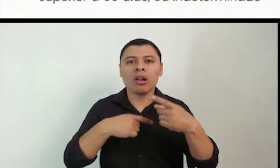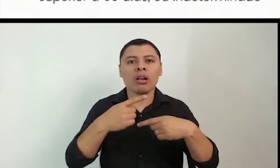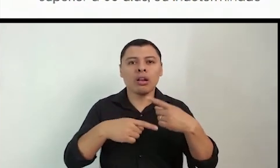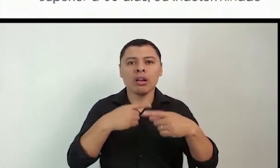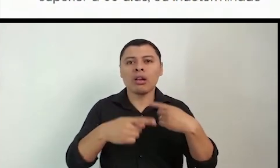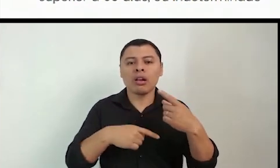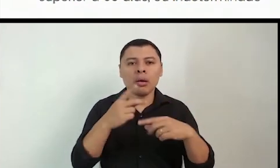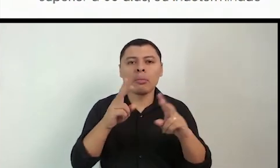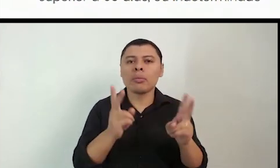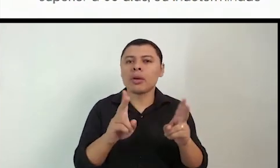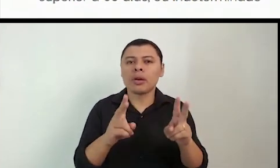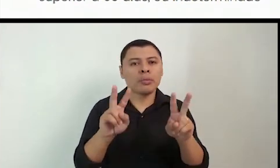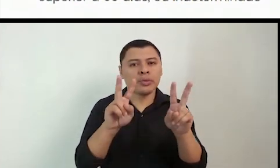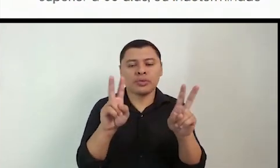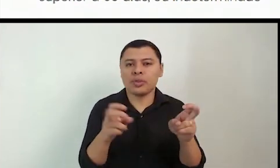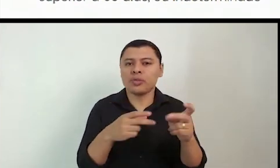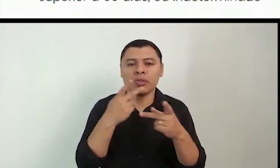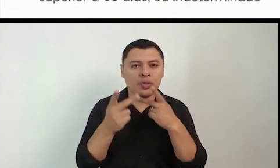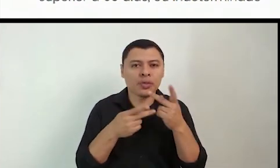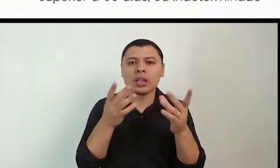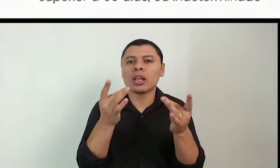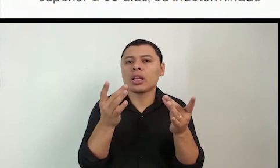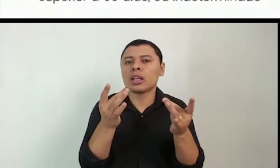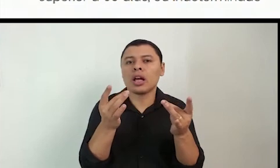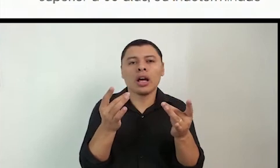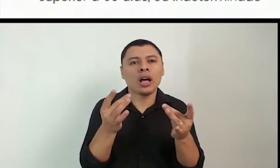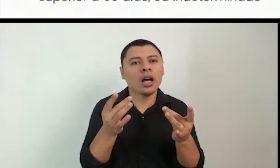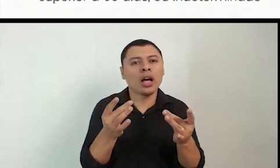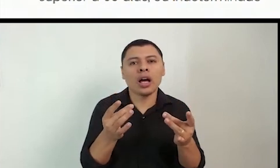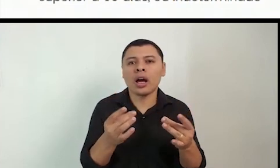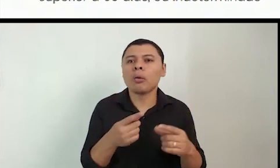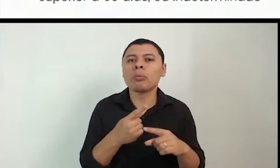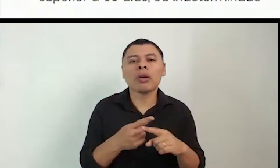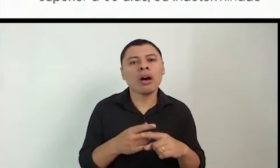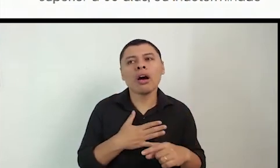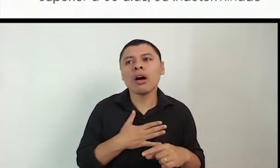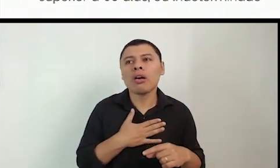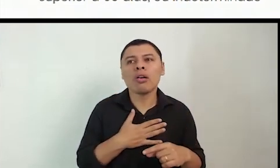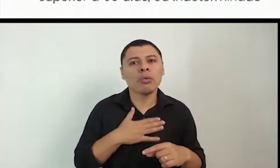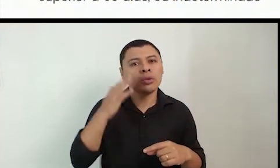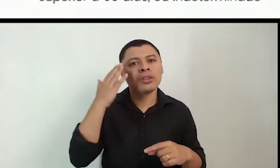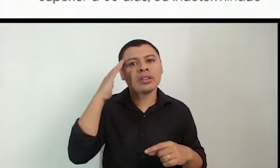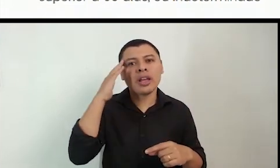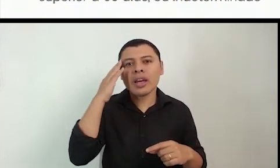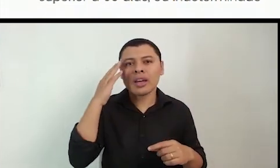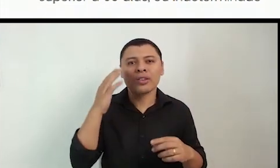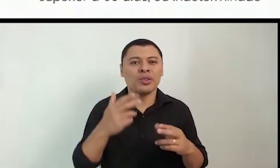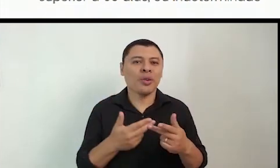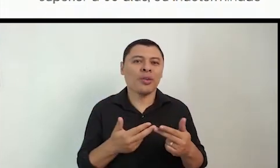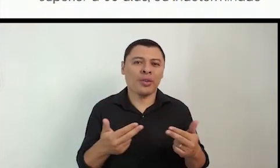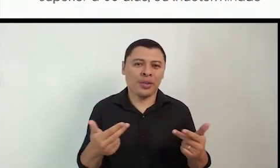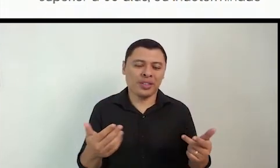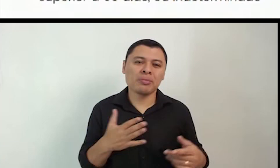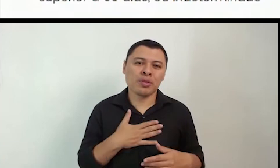sobre um mesmo assunto e dando detalhes, porque para mim é assim que eu consigo entender muitas vezes as coisas.